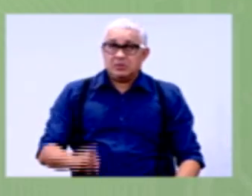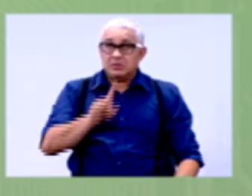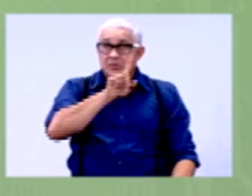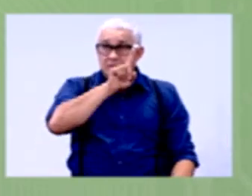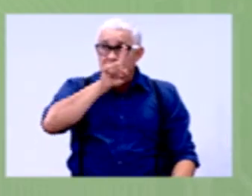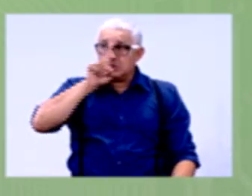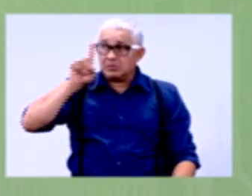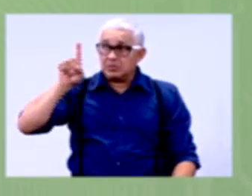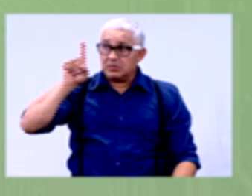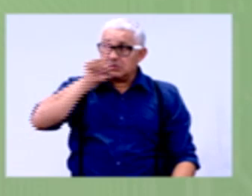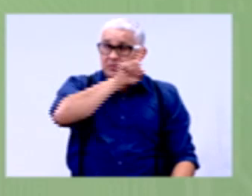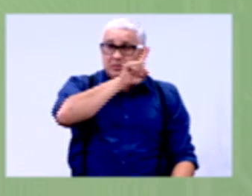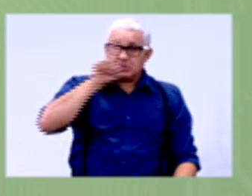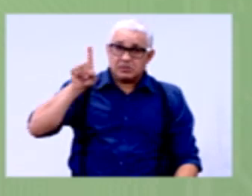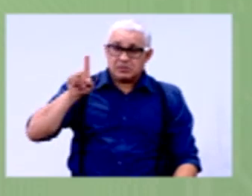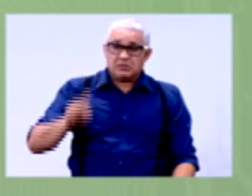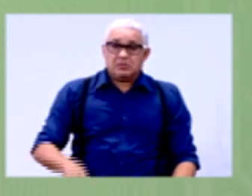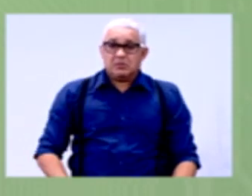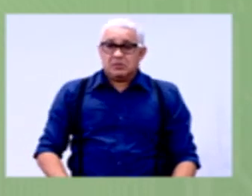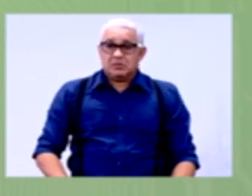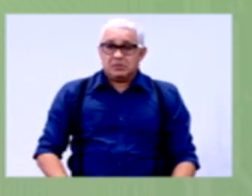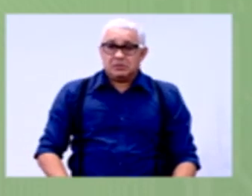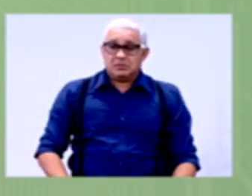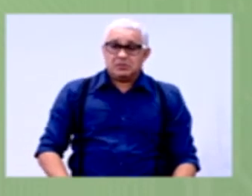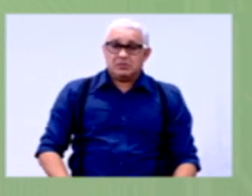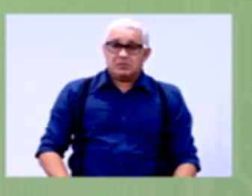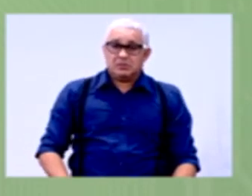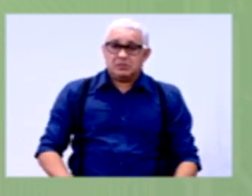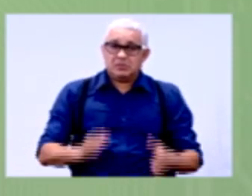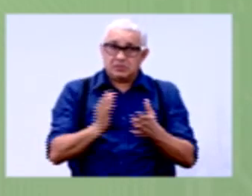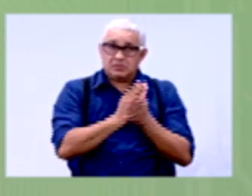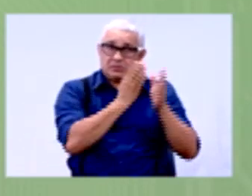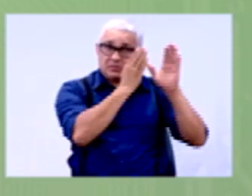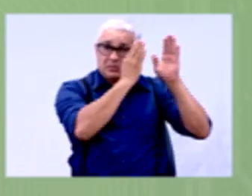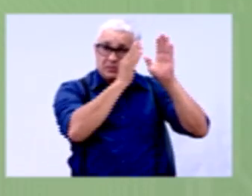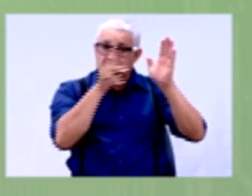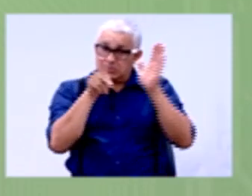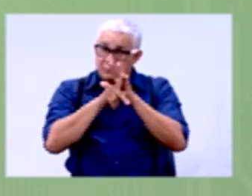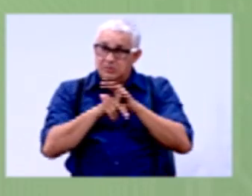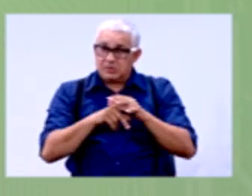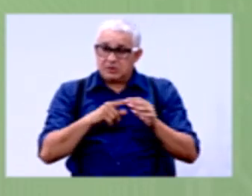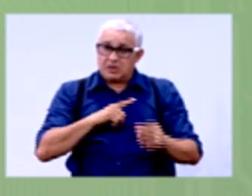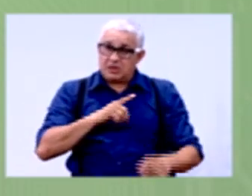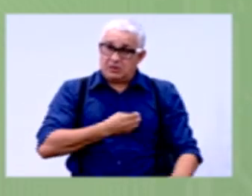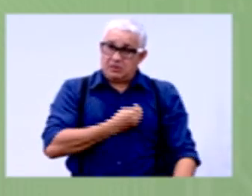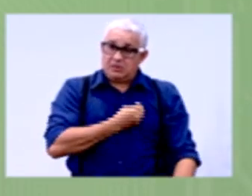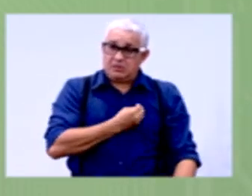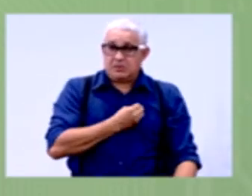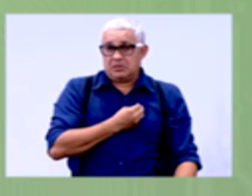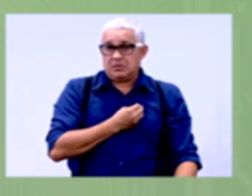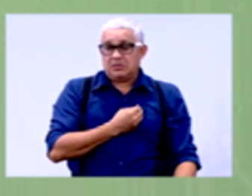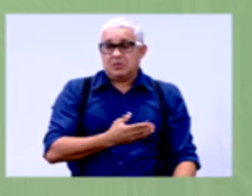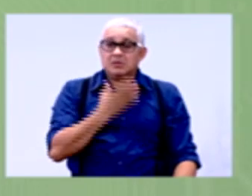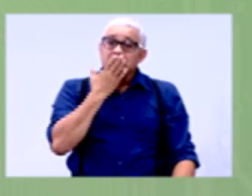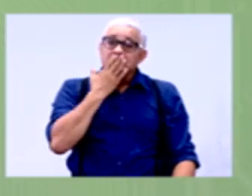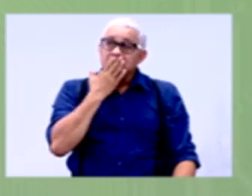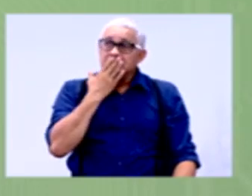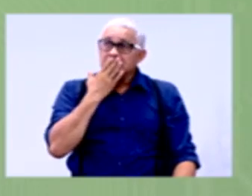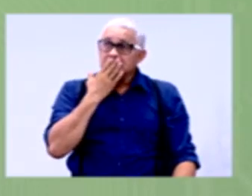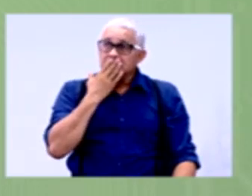chamados, né? As suas bibliotecas são chamadas, certo? Eles estão aqui num formato